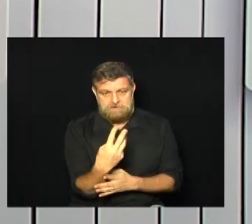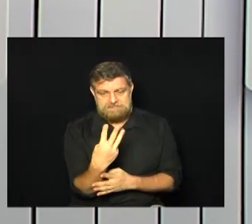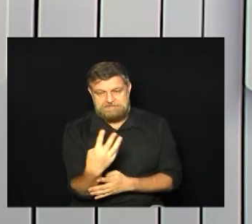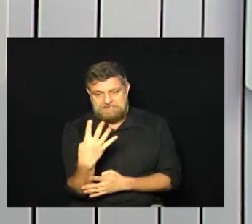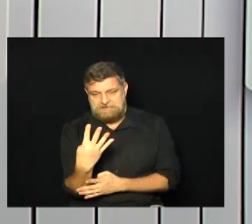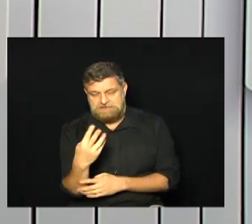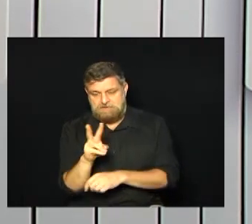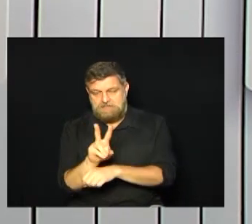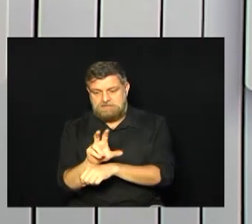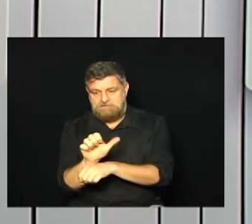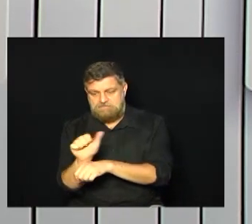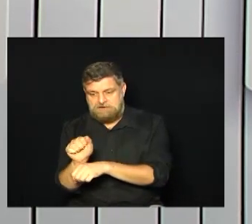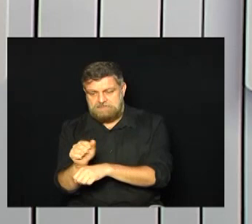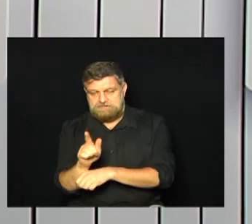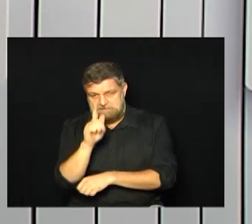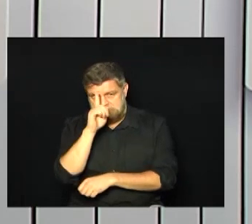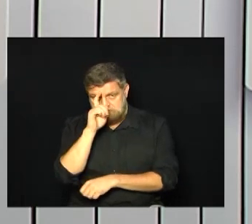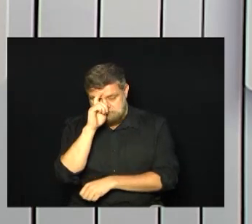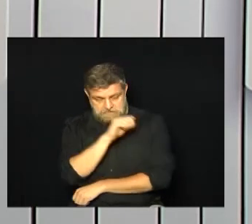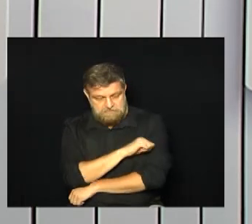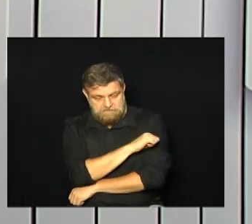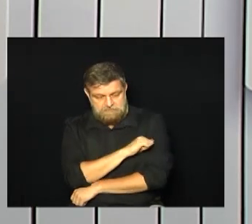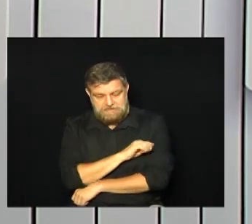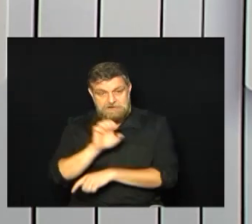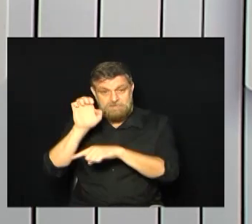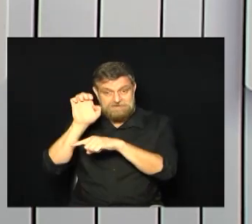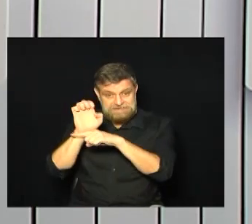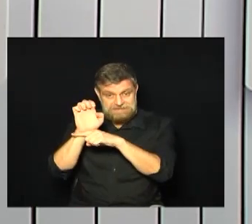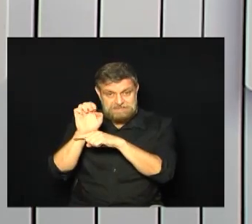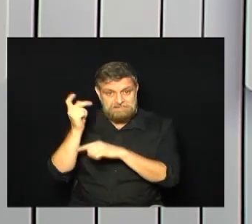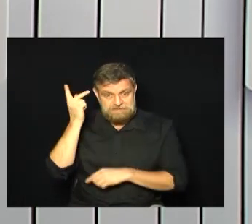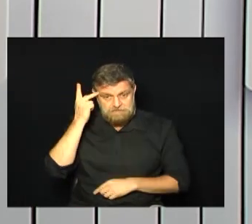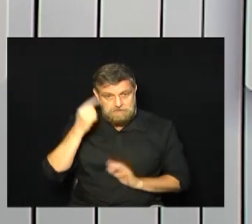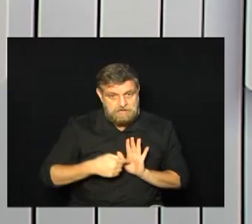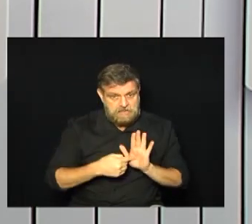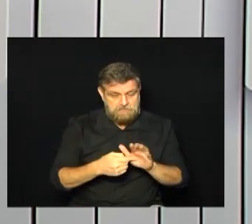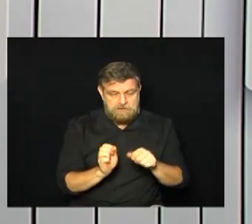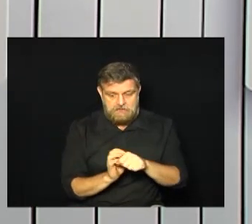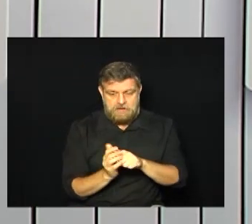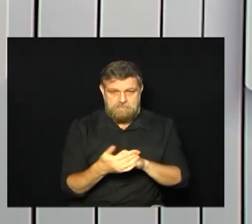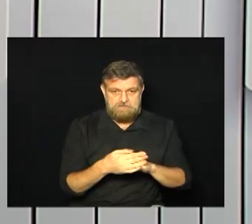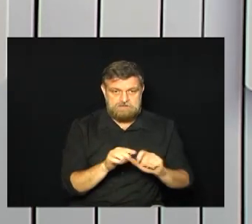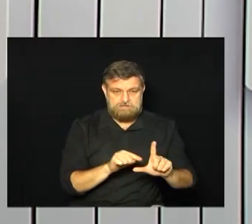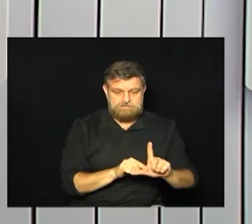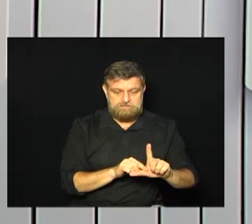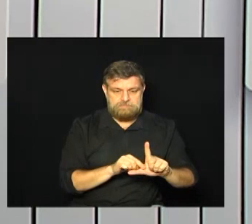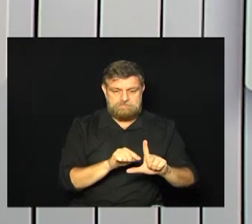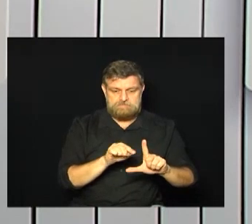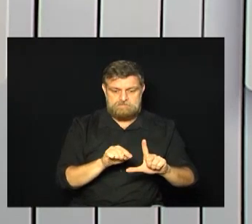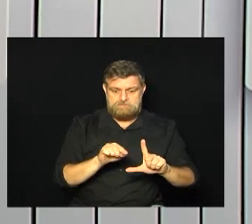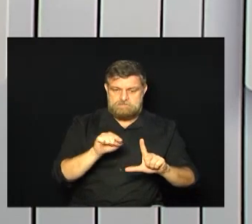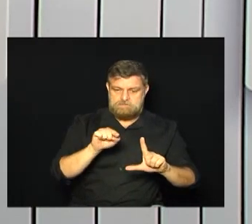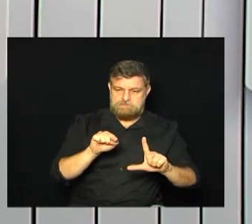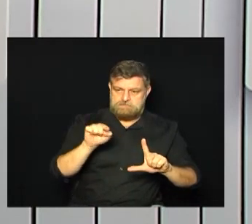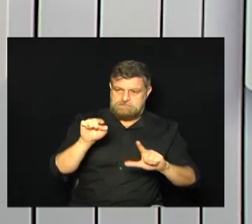434 vagas em enfermaria, isso para todo o estado, o que mostra que a Covid-19 ela está avançando em